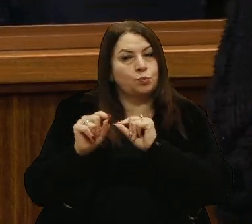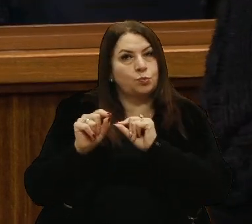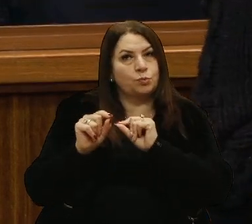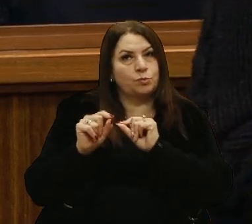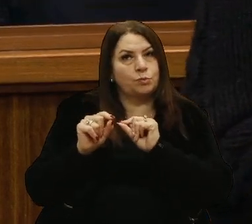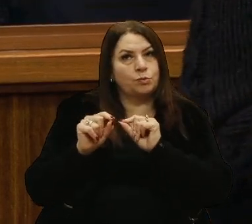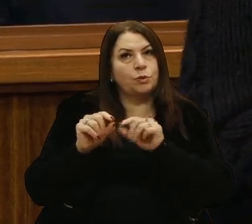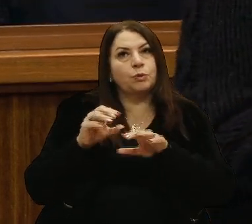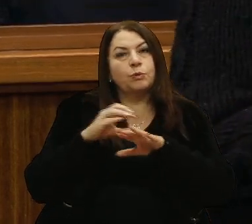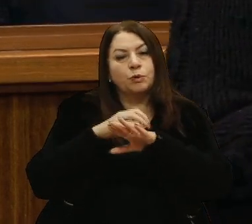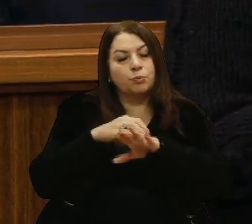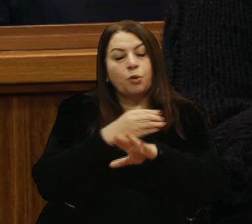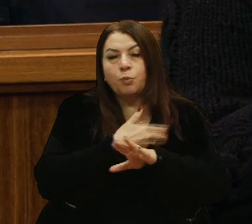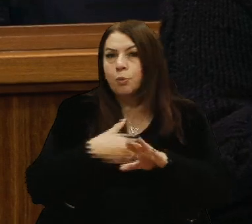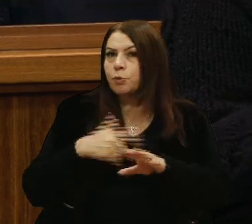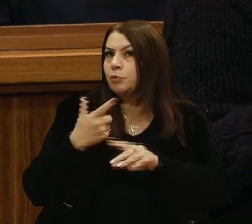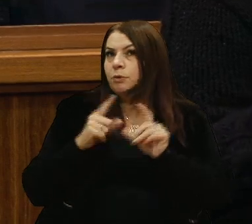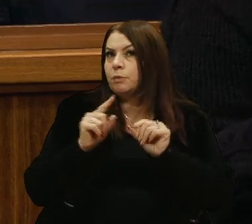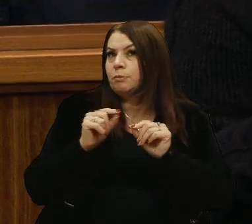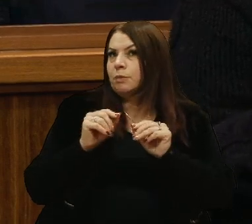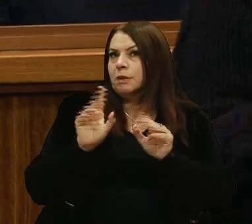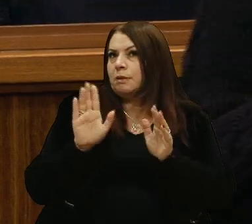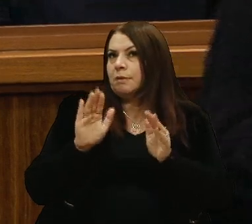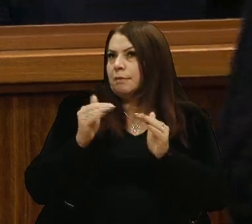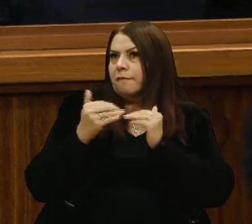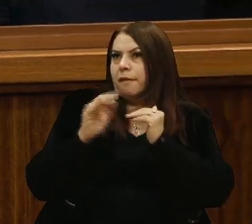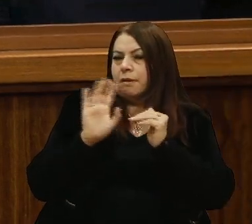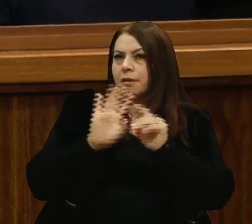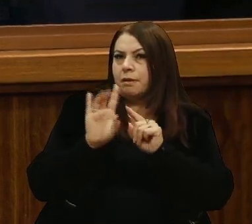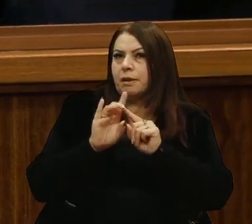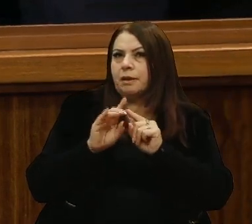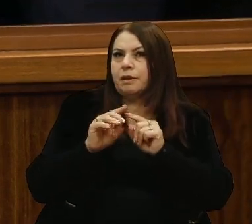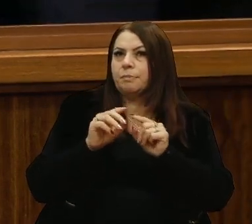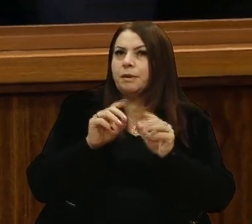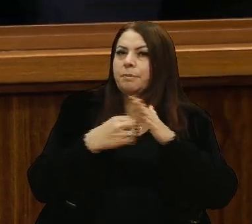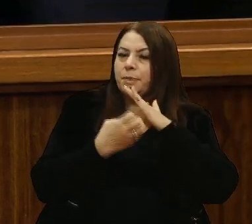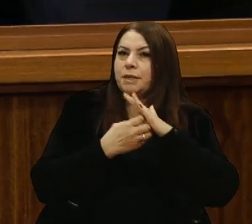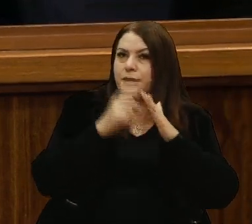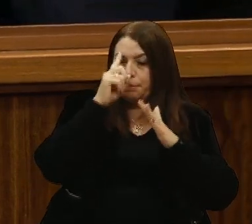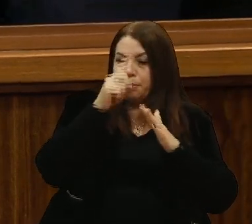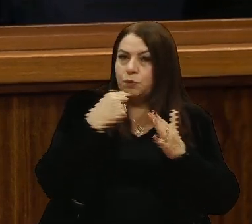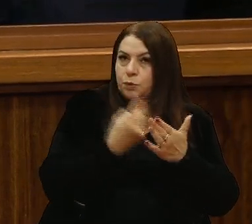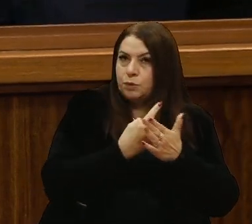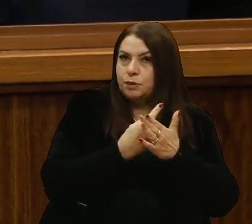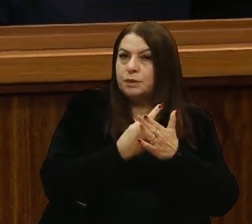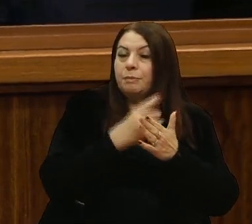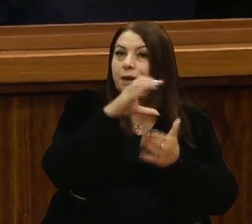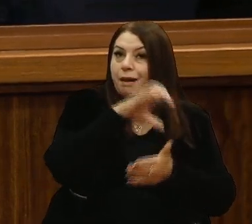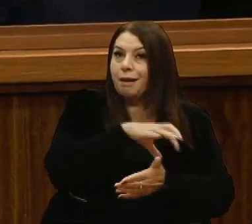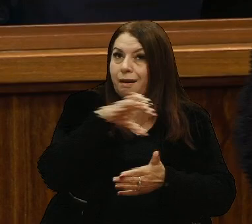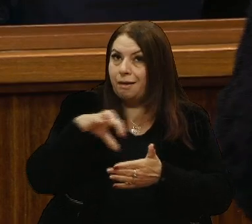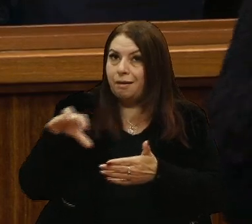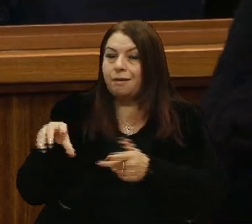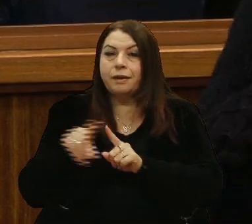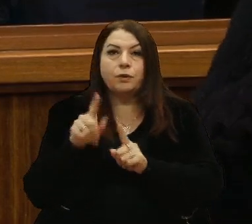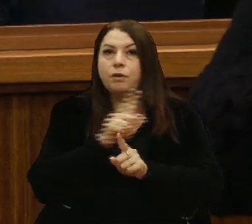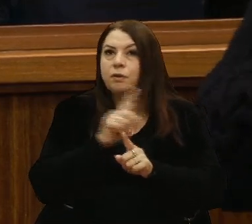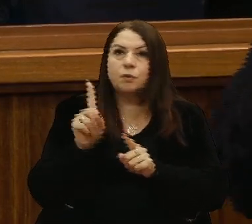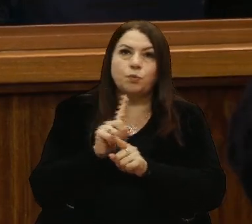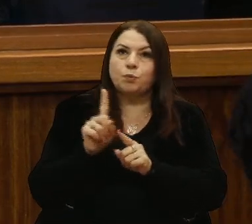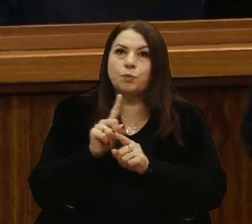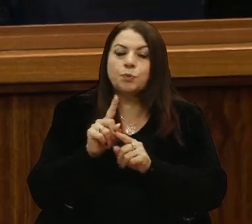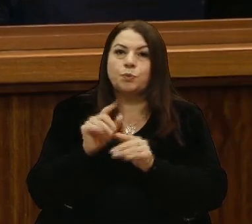transporte público, não tinha muito a ver com essa questão do monopólio, mas sim, era em áreas onde não